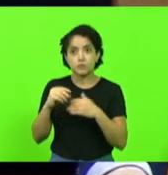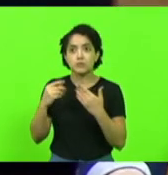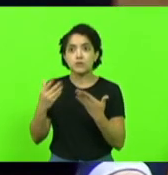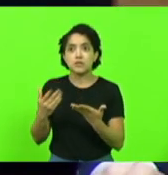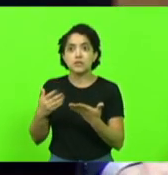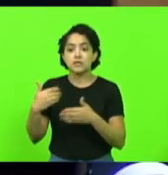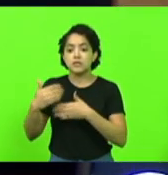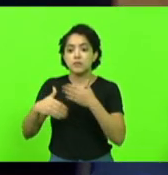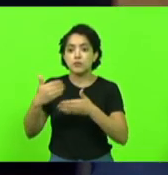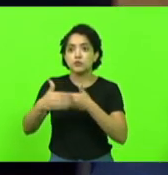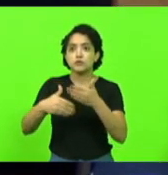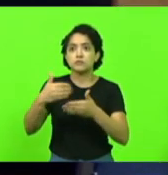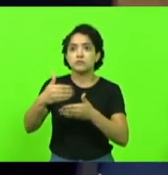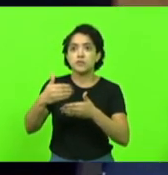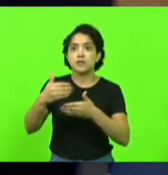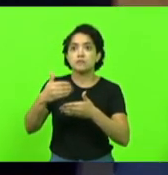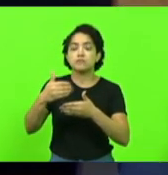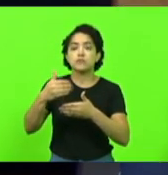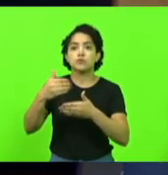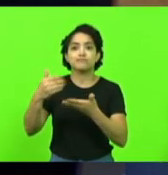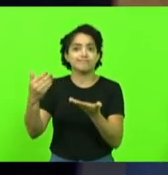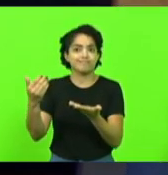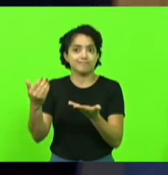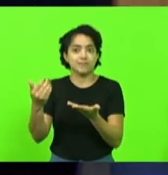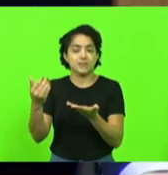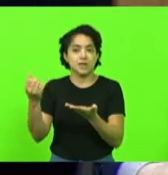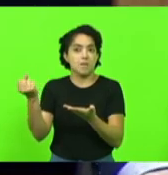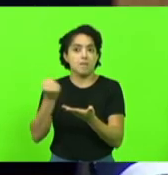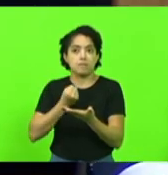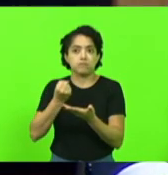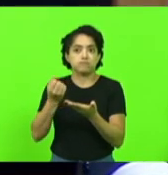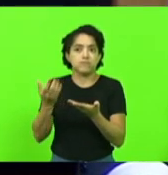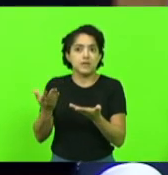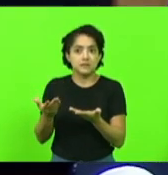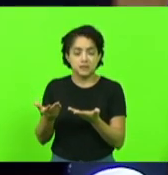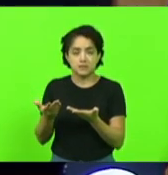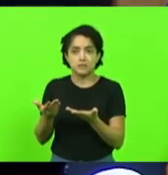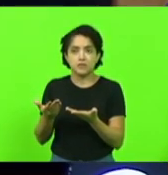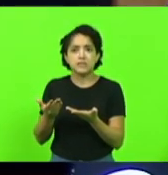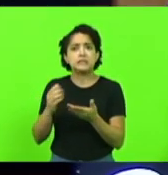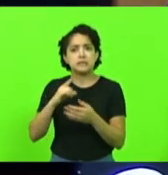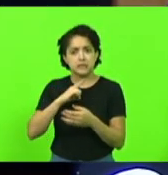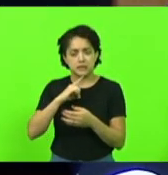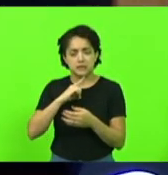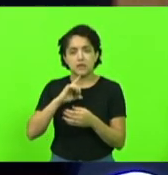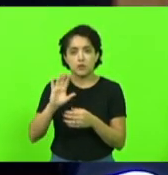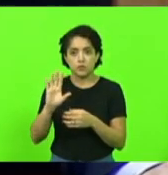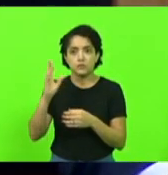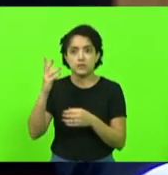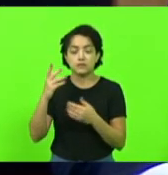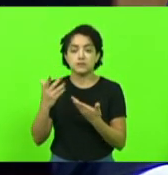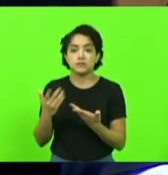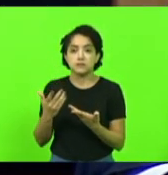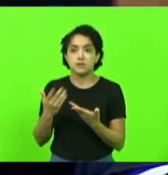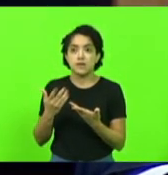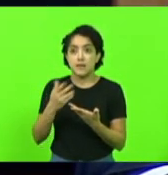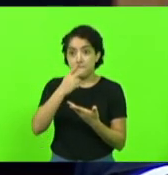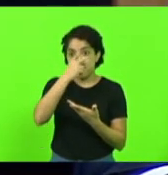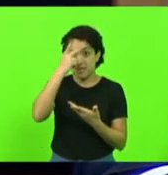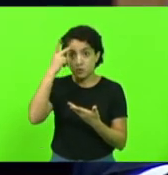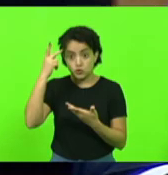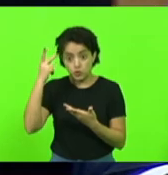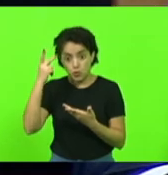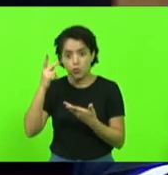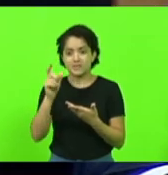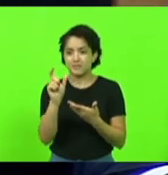de um tempo, ele foi assassinado por ela. Então, tem casos, sim, que acontece. Então, quando nós colocamos pessoas, aí